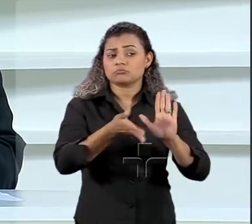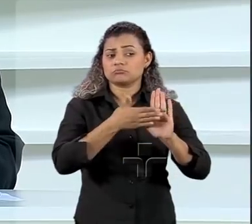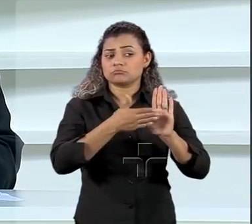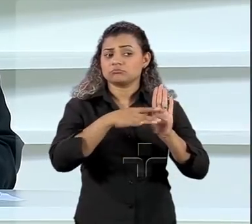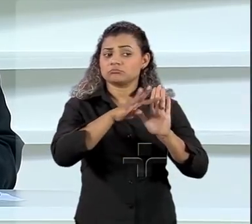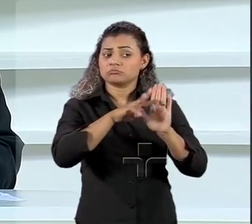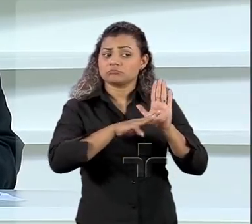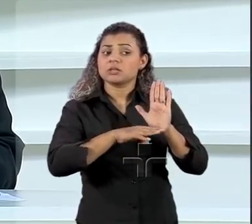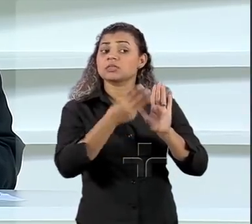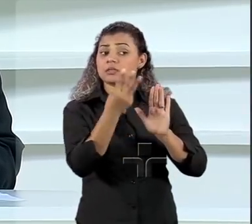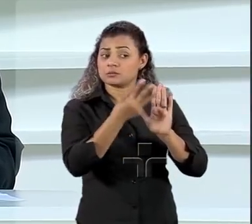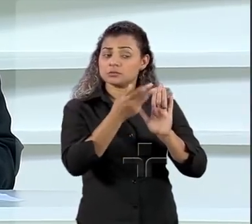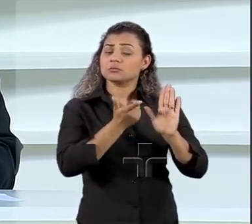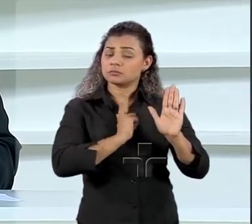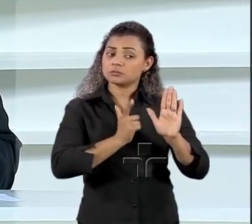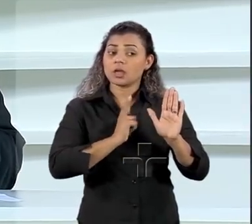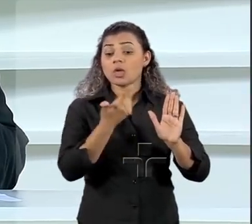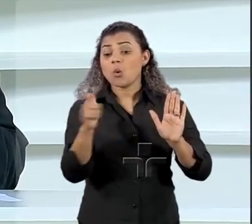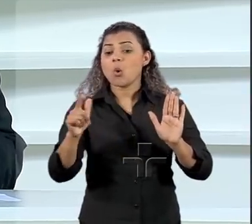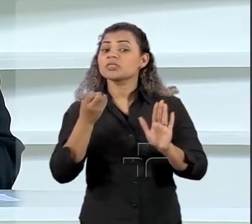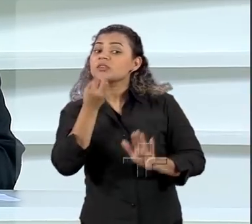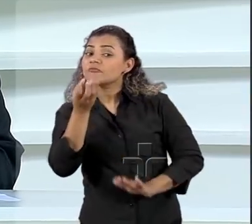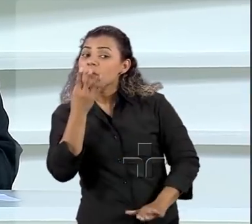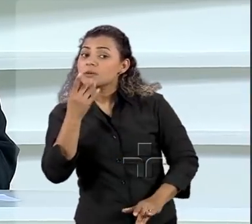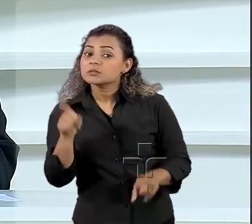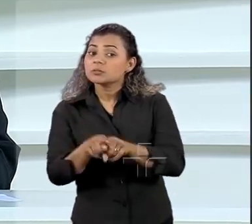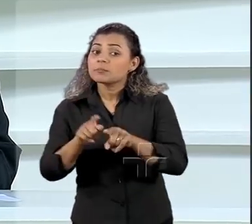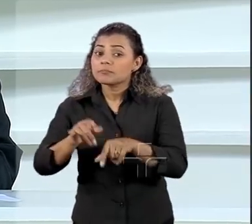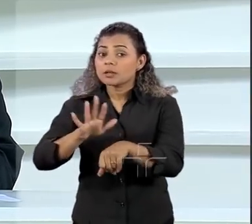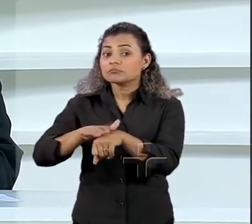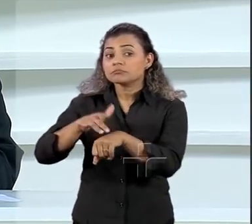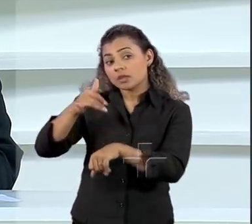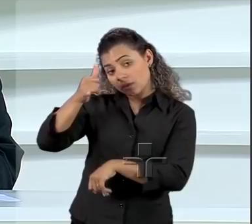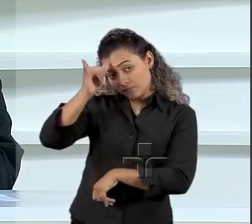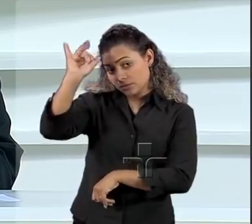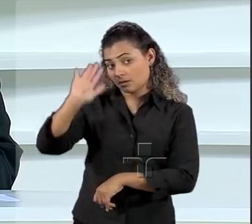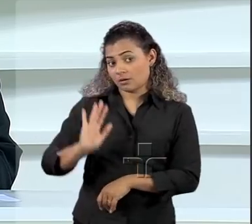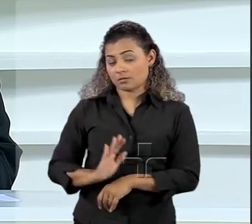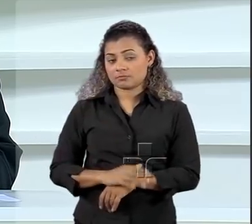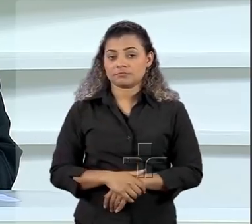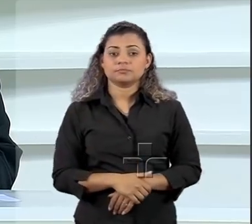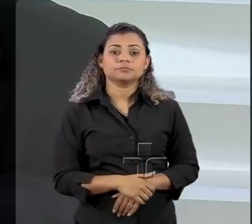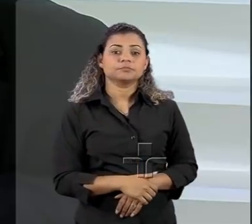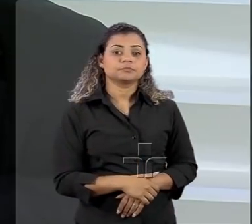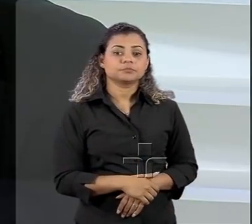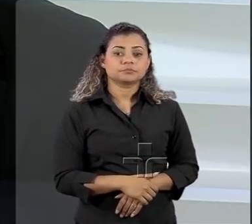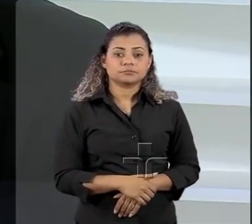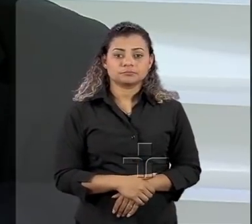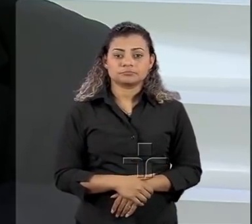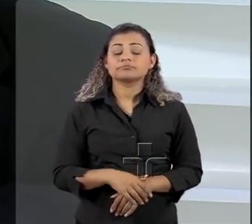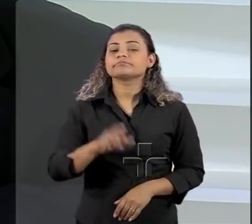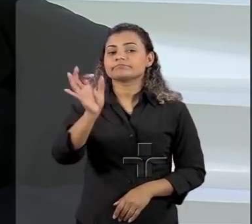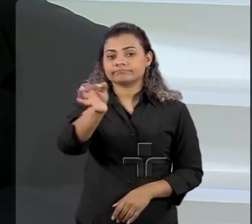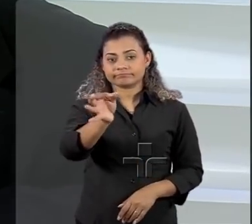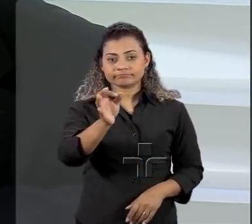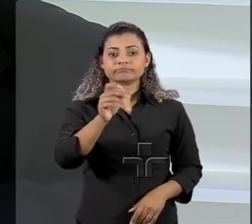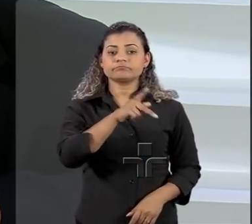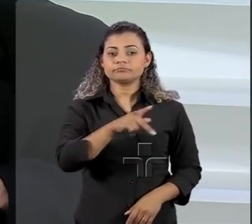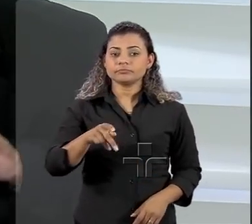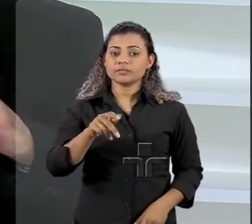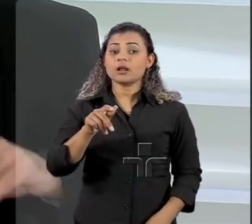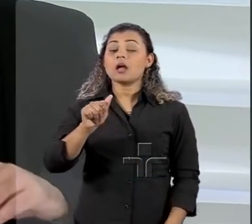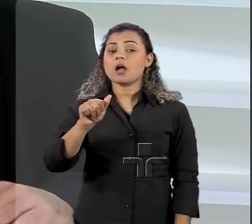prevenção, outro dado da prevenção, claro. Você falou em prevenção. Câncer de língua. Marco. Bem, o presidente Álvaro Dias também está